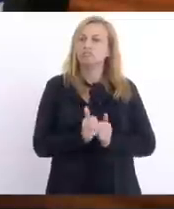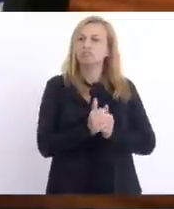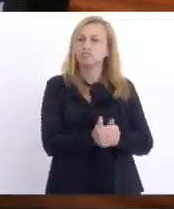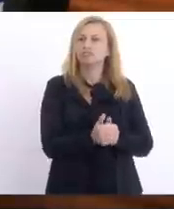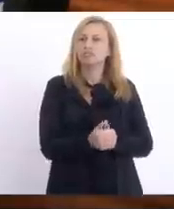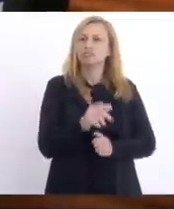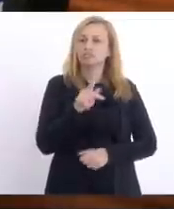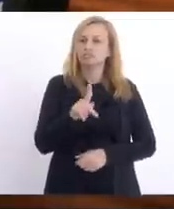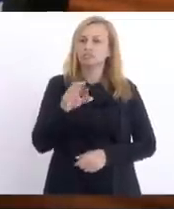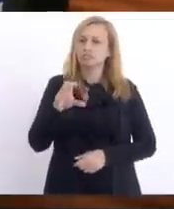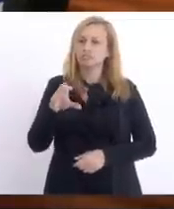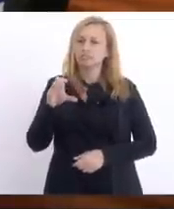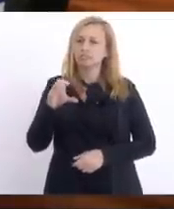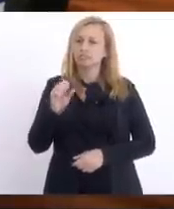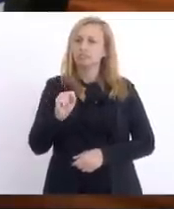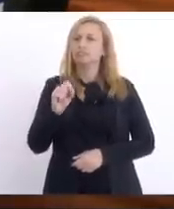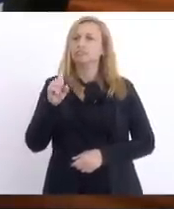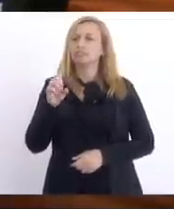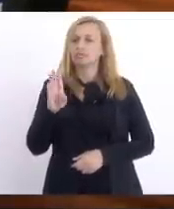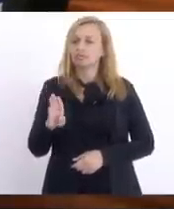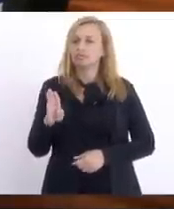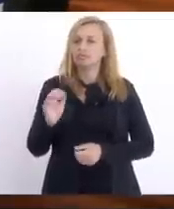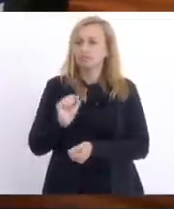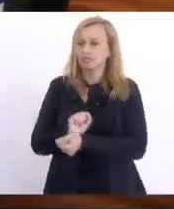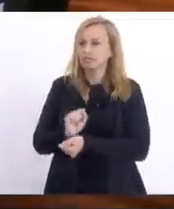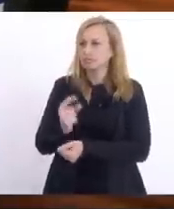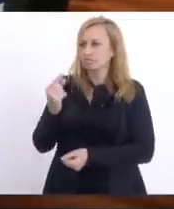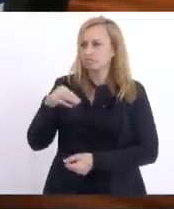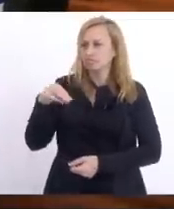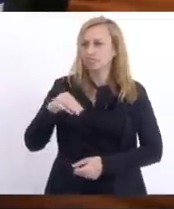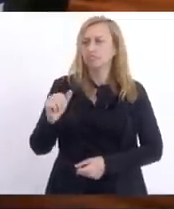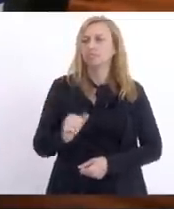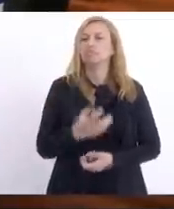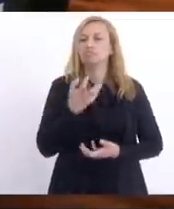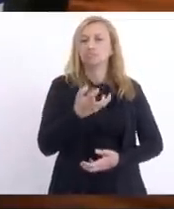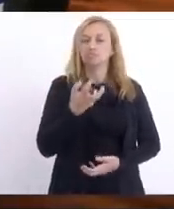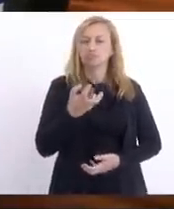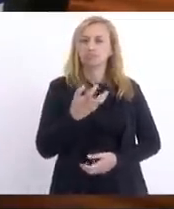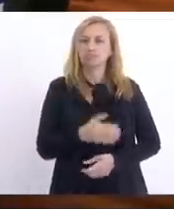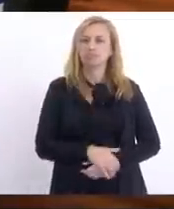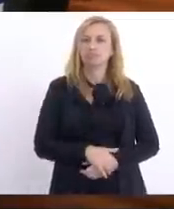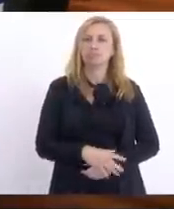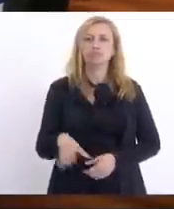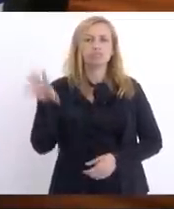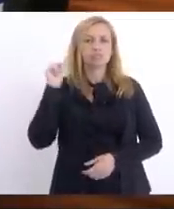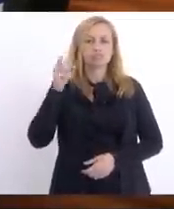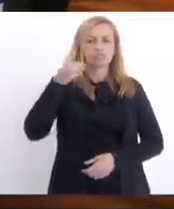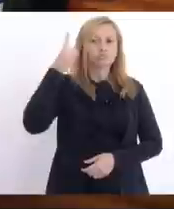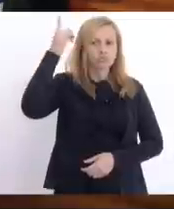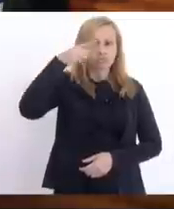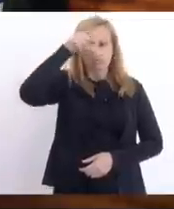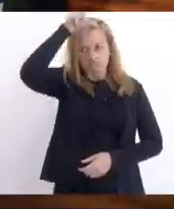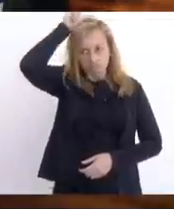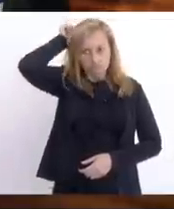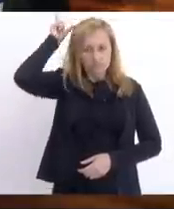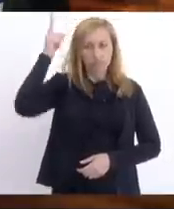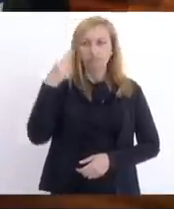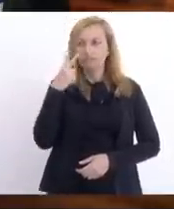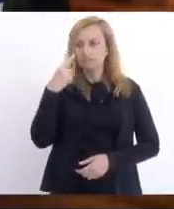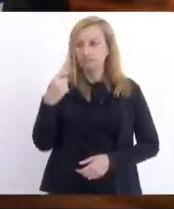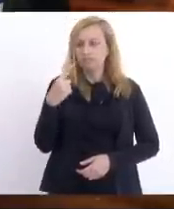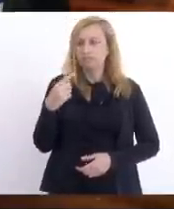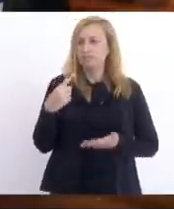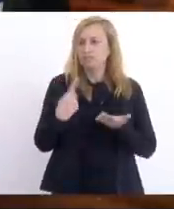PSB. Um instante só, por favor. Quero ouvir o deputado Luiz, para ver se tem